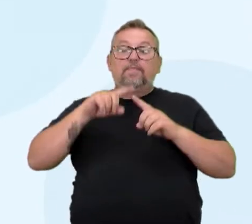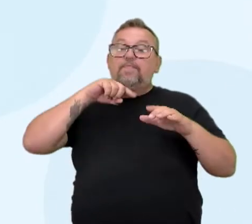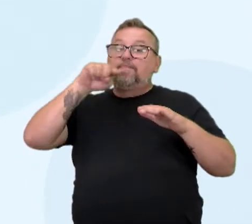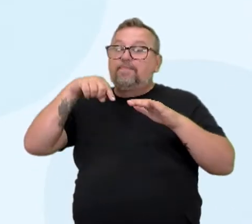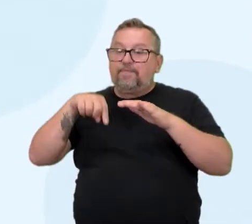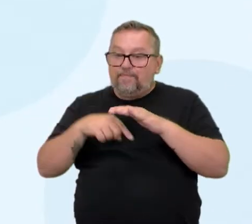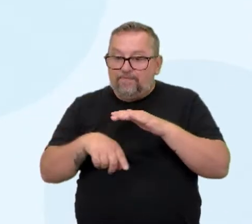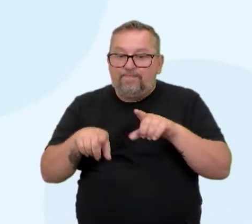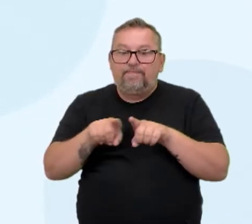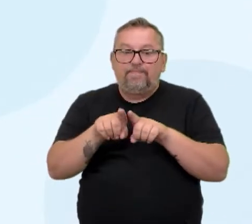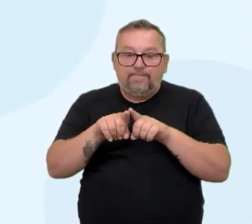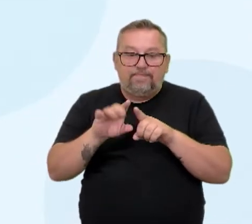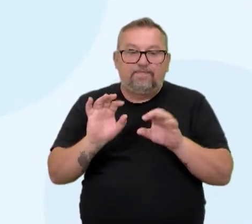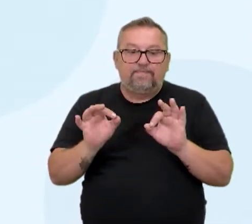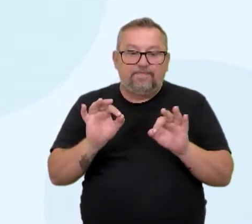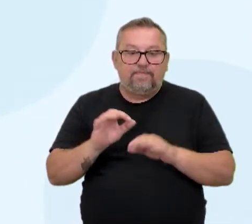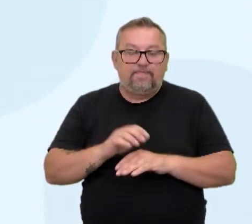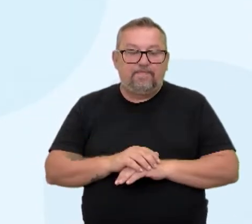aprofundamento.